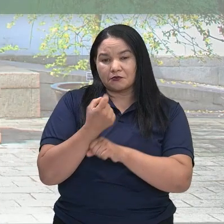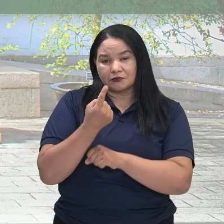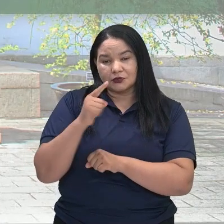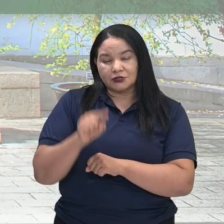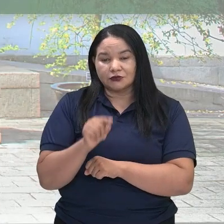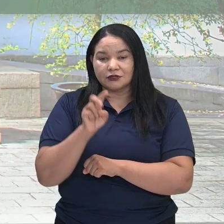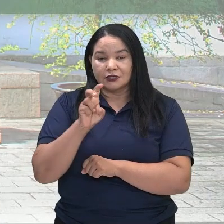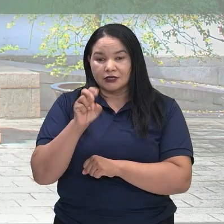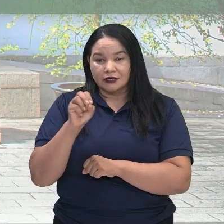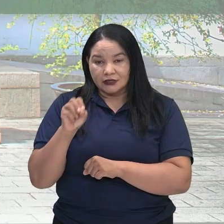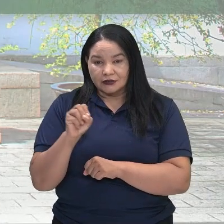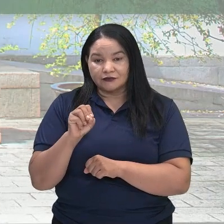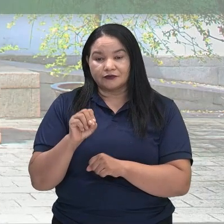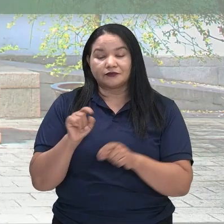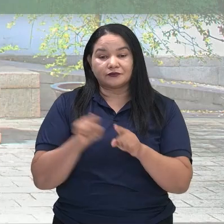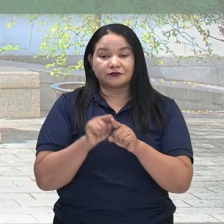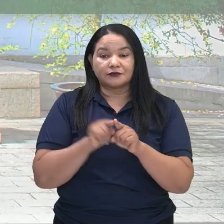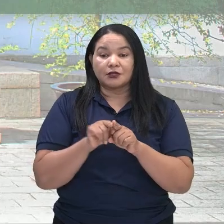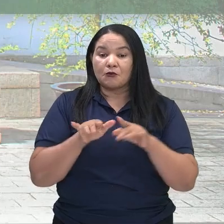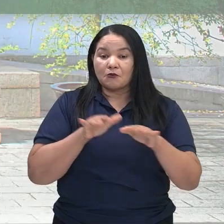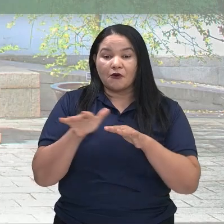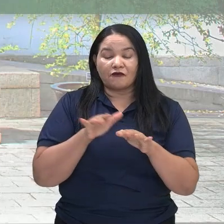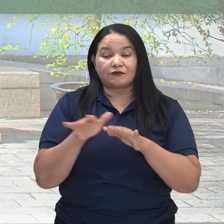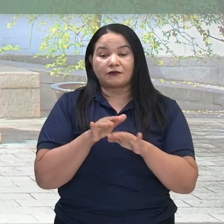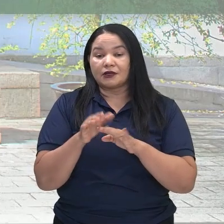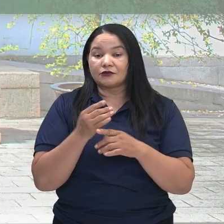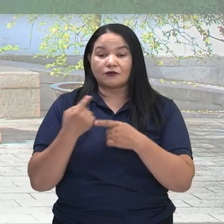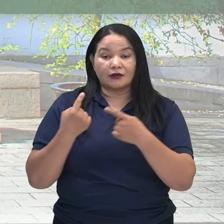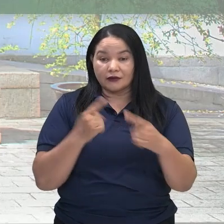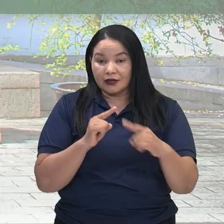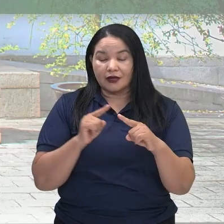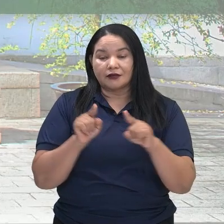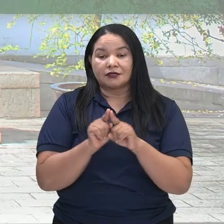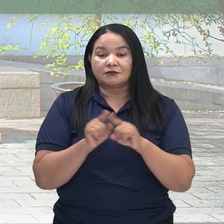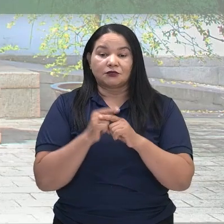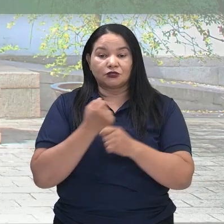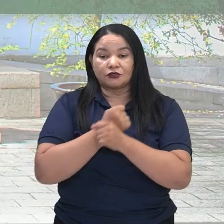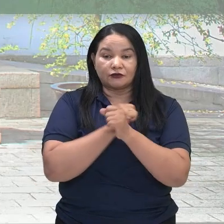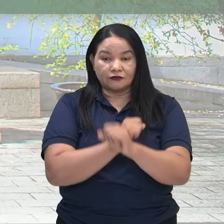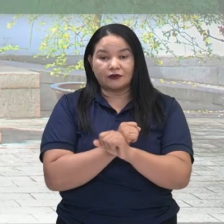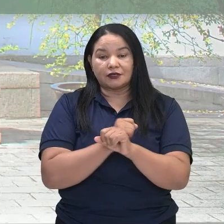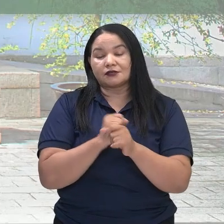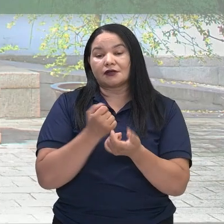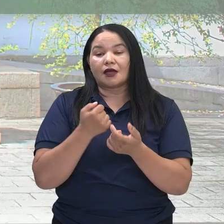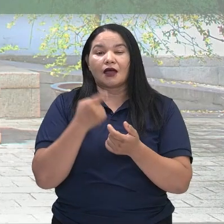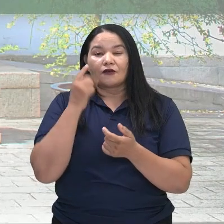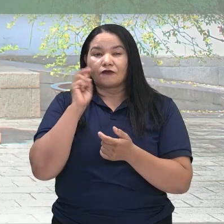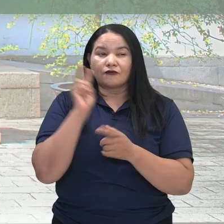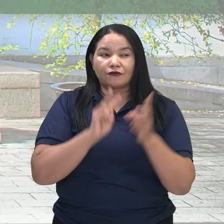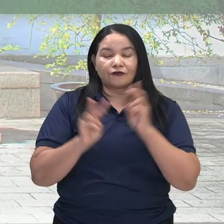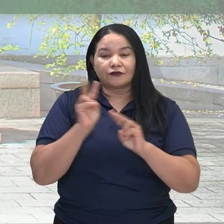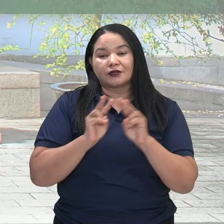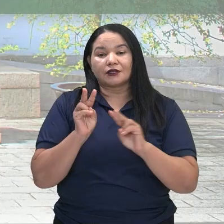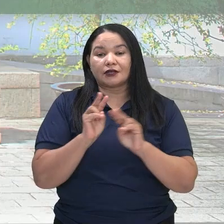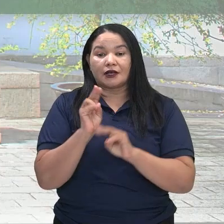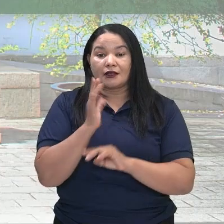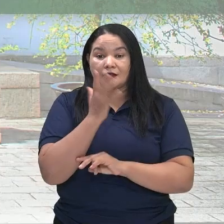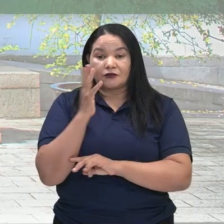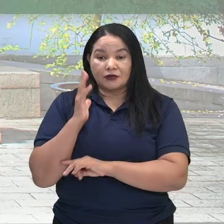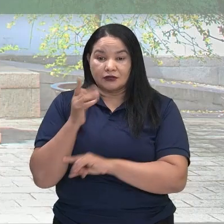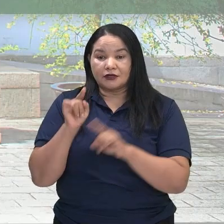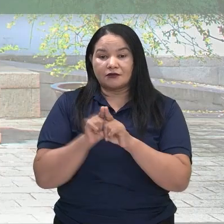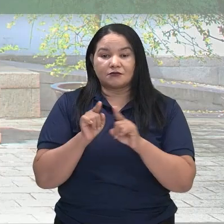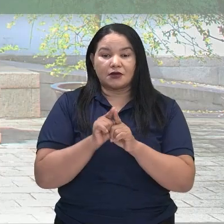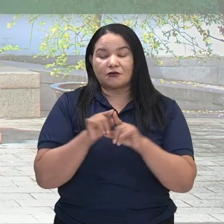anos. Seus movimentos de ataque e defesa foram inspirados na natureza e na observação dos movimentos dos animais,